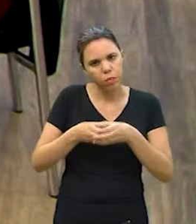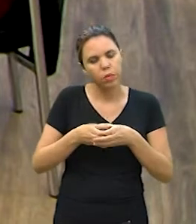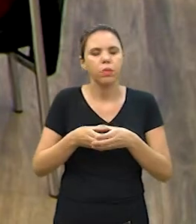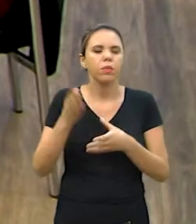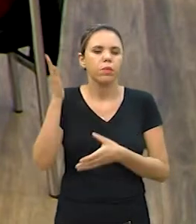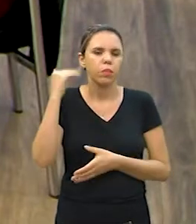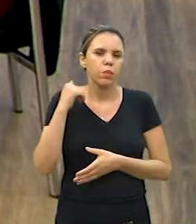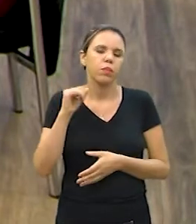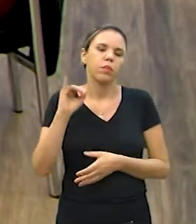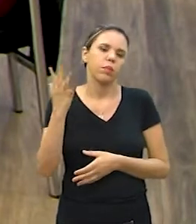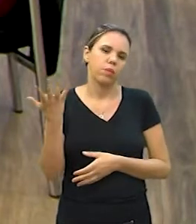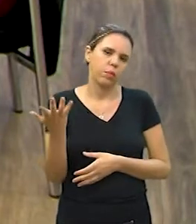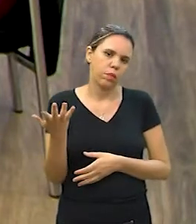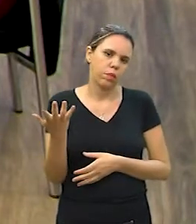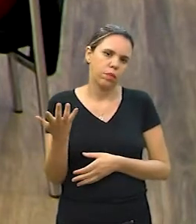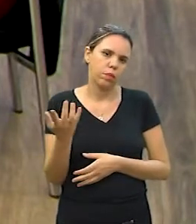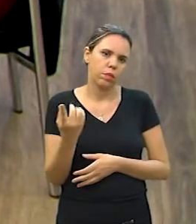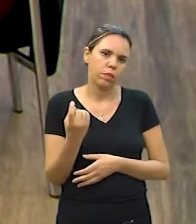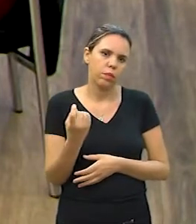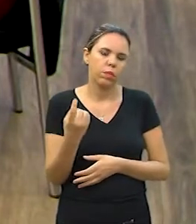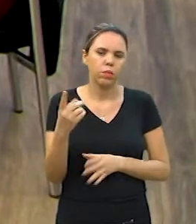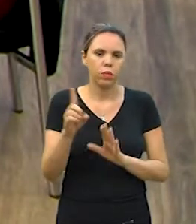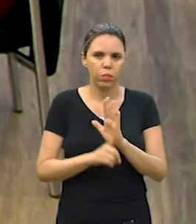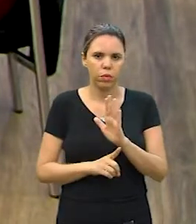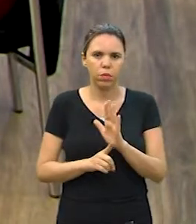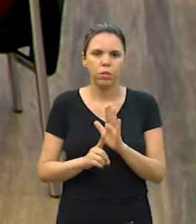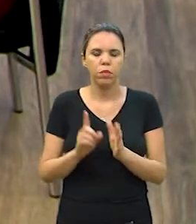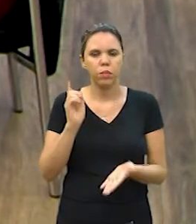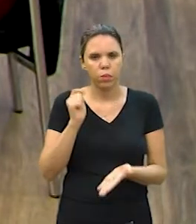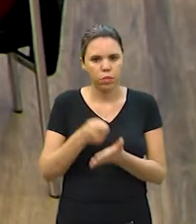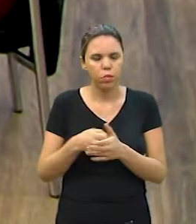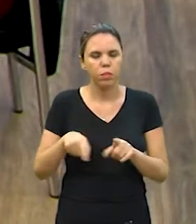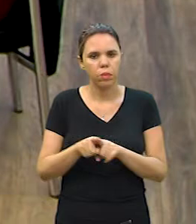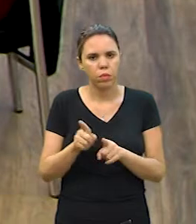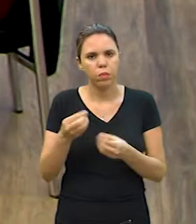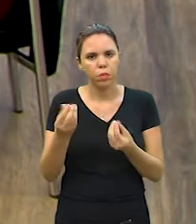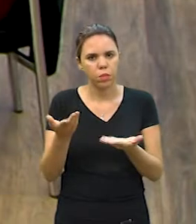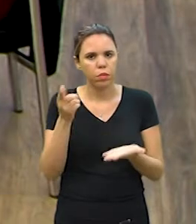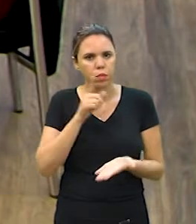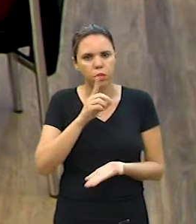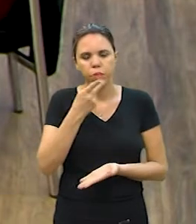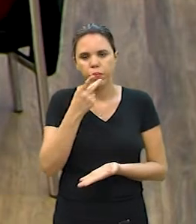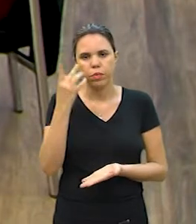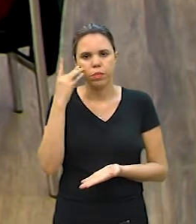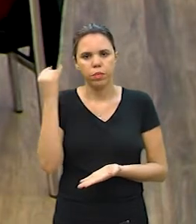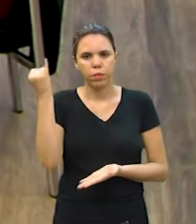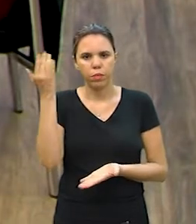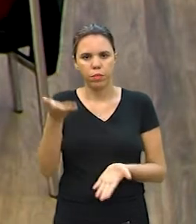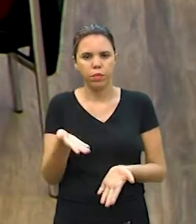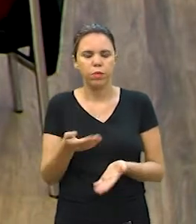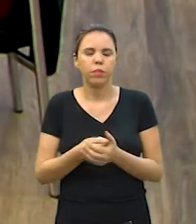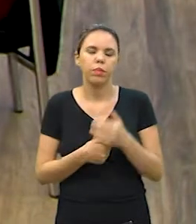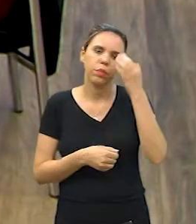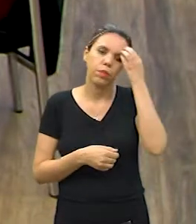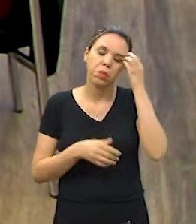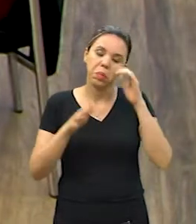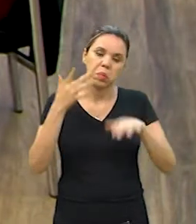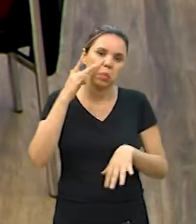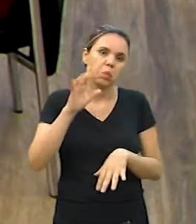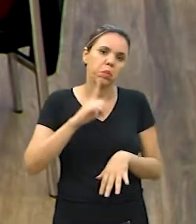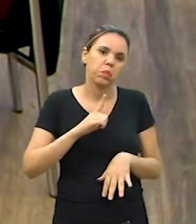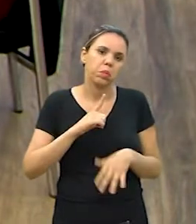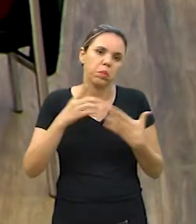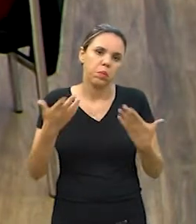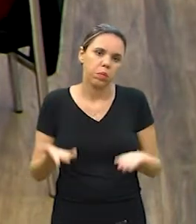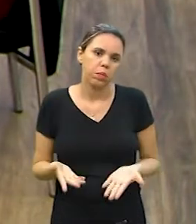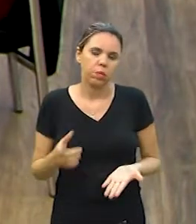todos saibam, caso aconteça com o seu direito seja garantido? Você tocou num assunto que eu acho importante, talvez, eu não sei